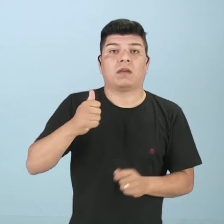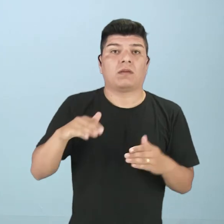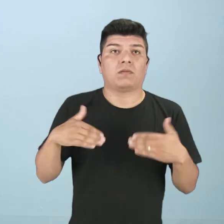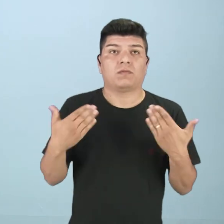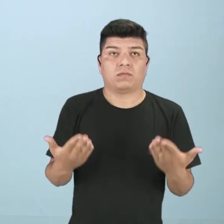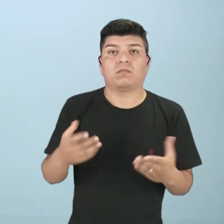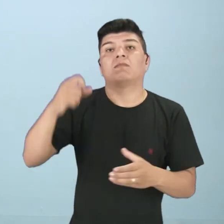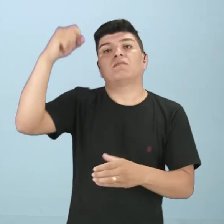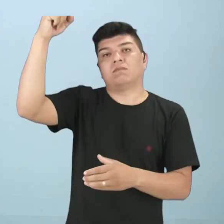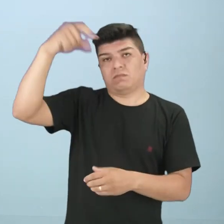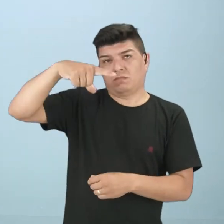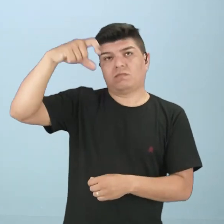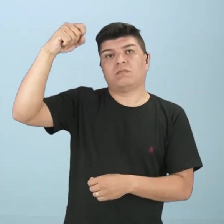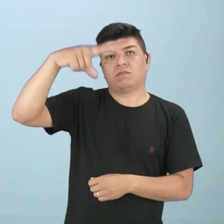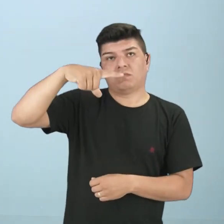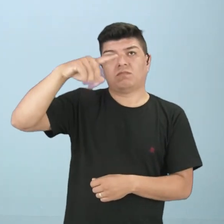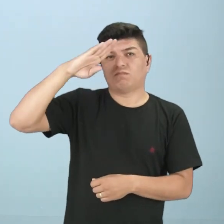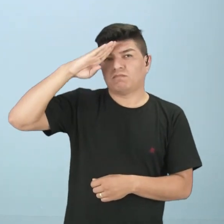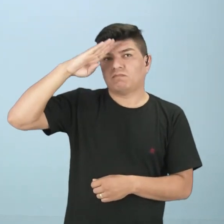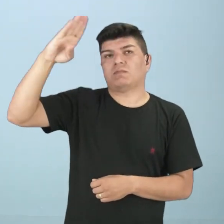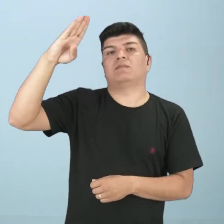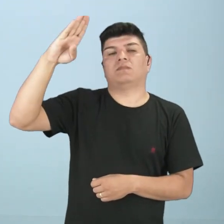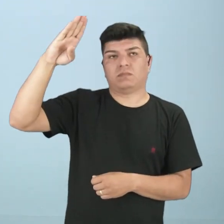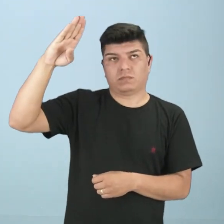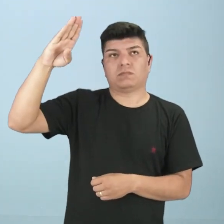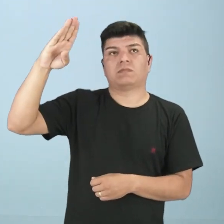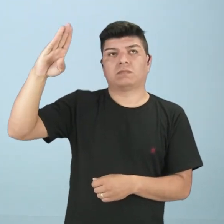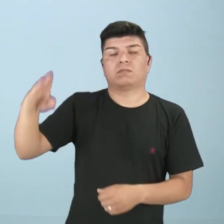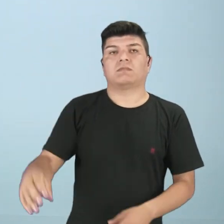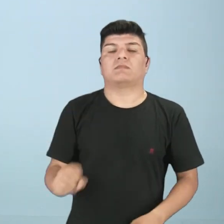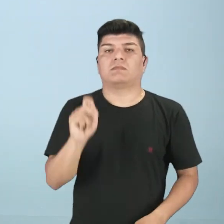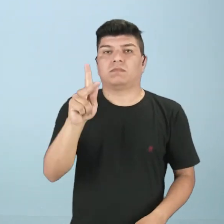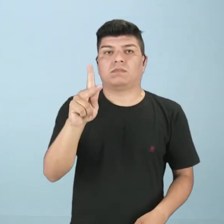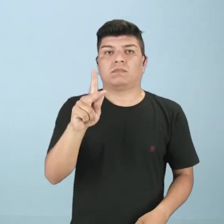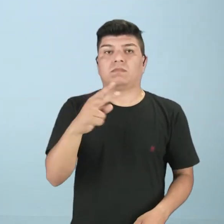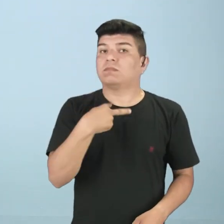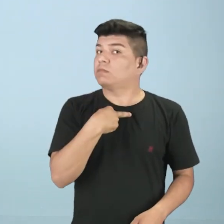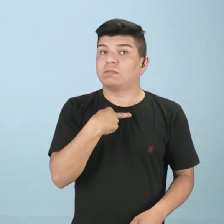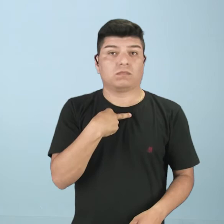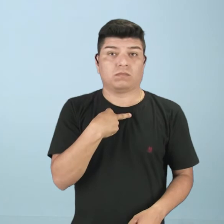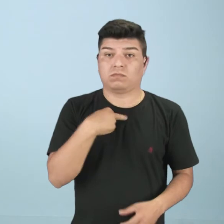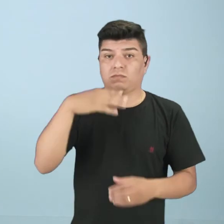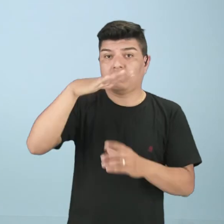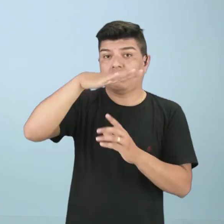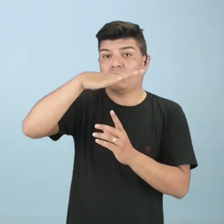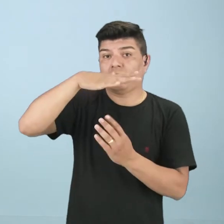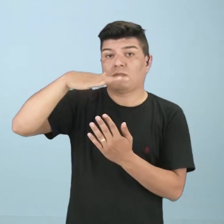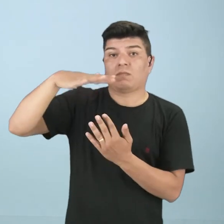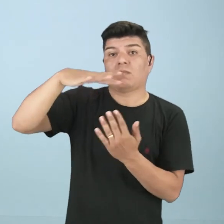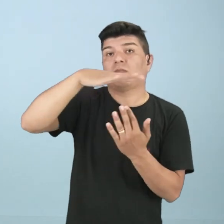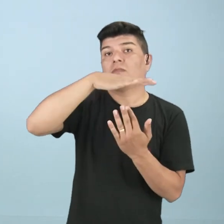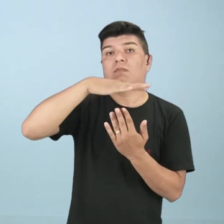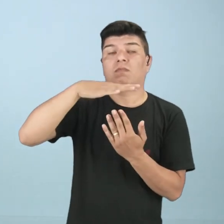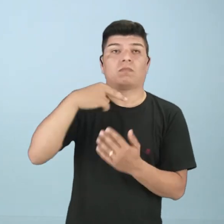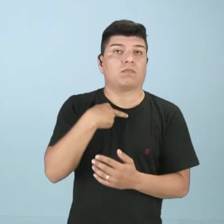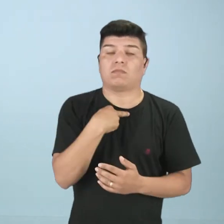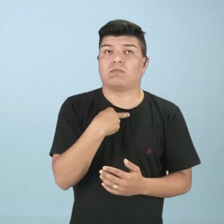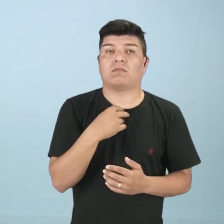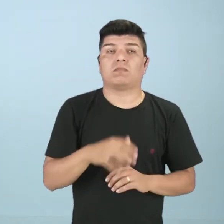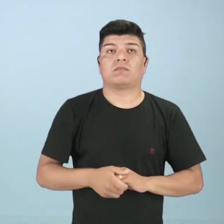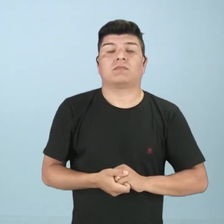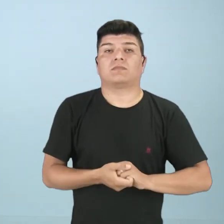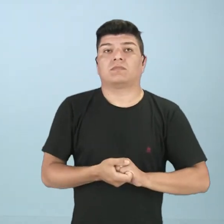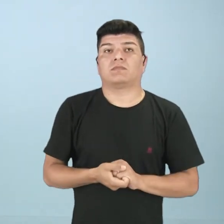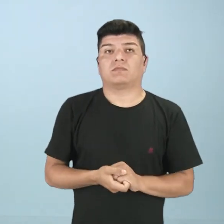a incidência de luz, ela é fundamental, ok? Não pode ocorrer sombreamento, certo?